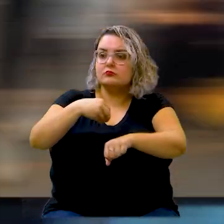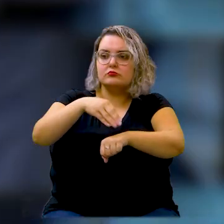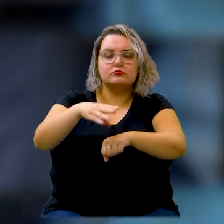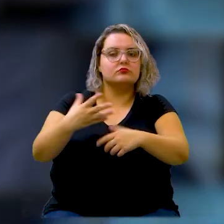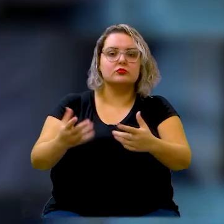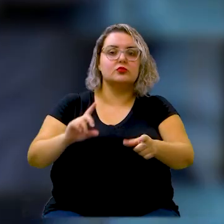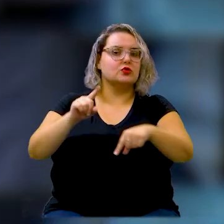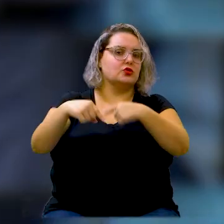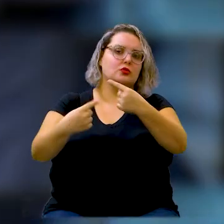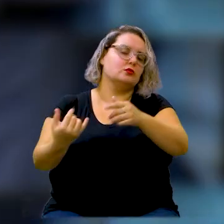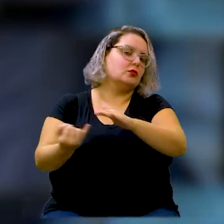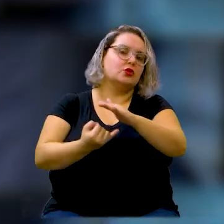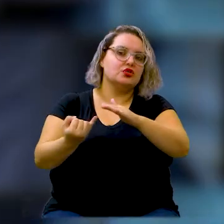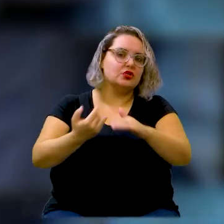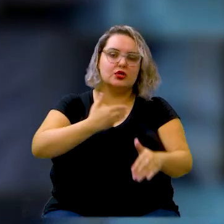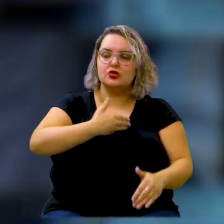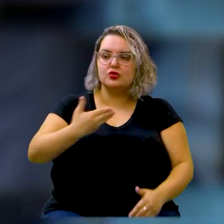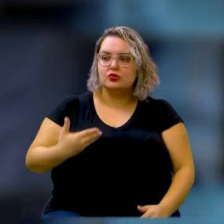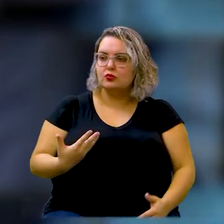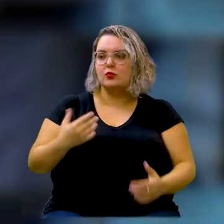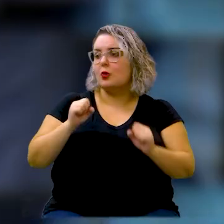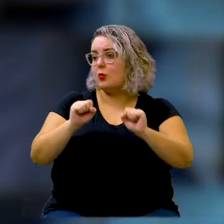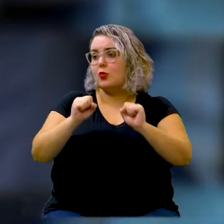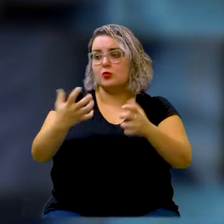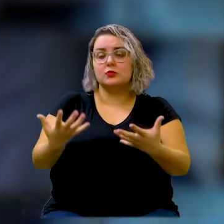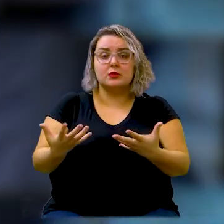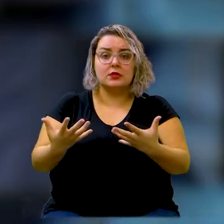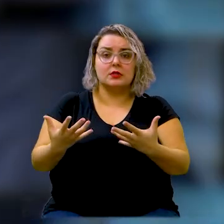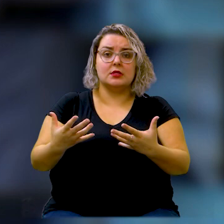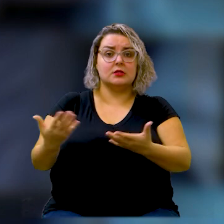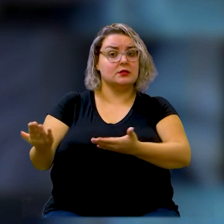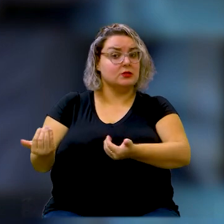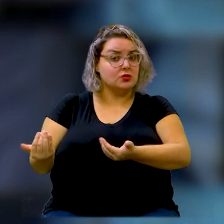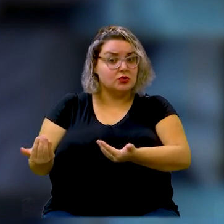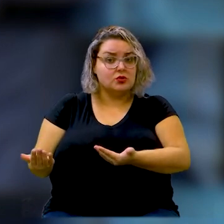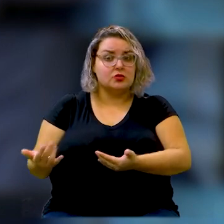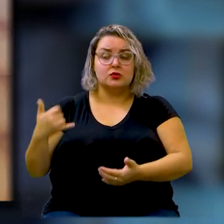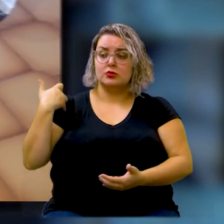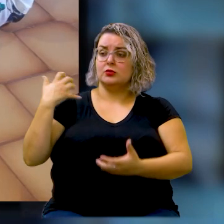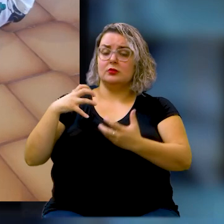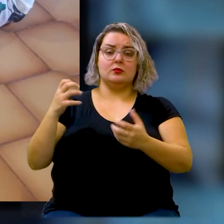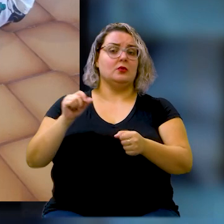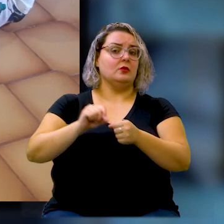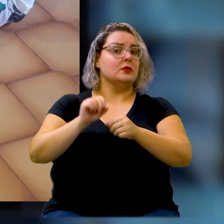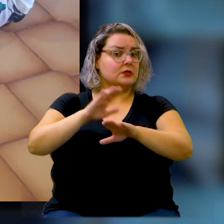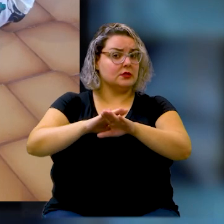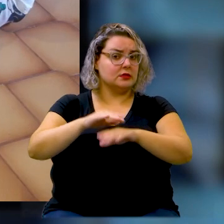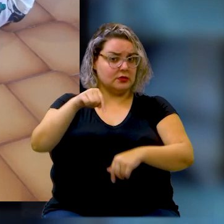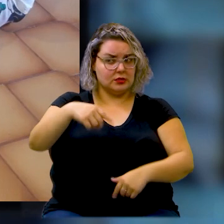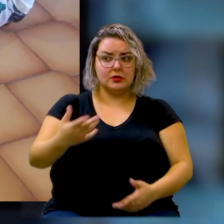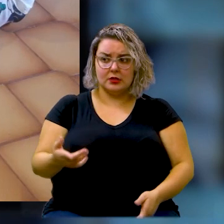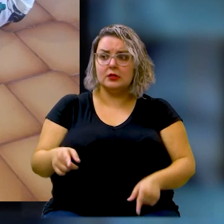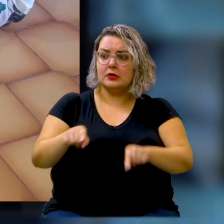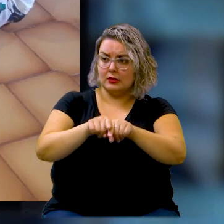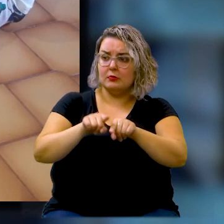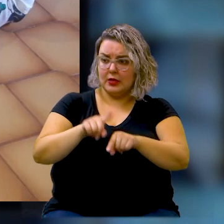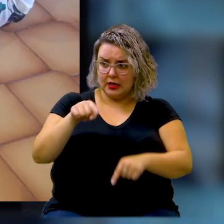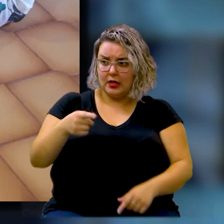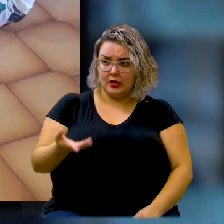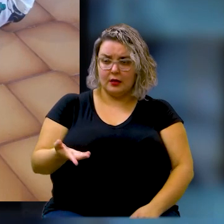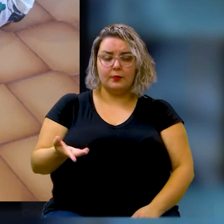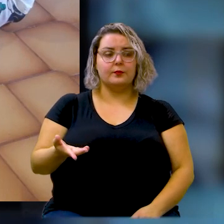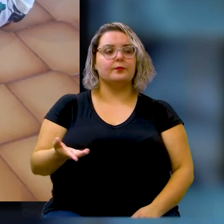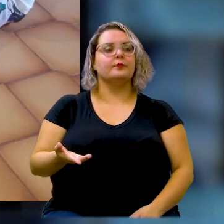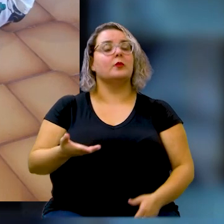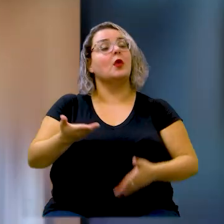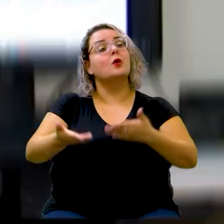encaminhamentos de alguma entidade pública para poder esse jovem ou idoso fazer atividade aqui? Funciona também assim?